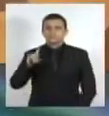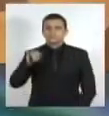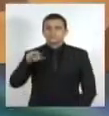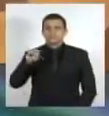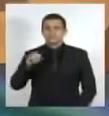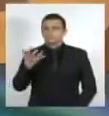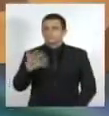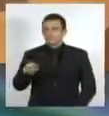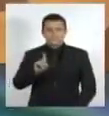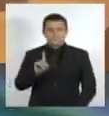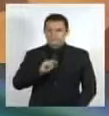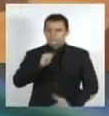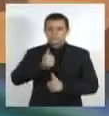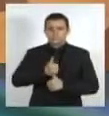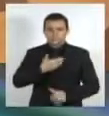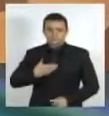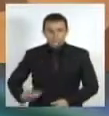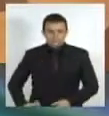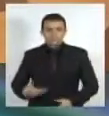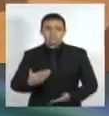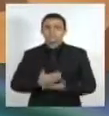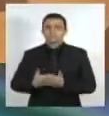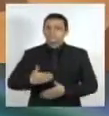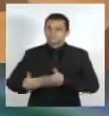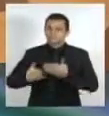começou um processo de aproximação acelerada